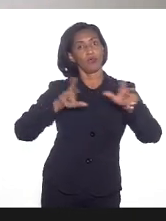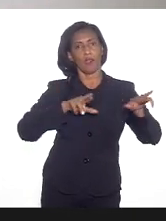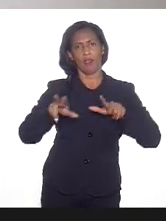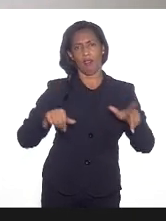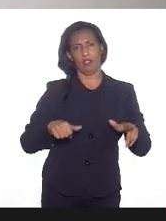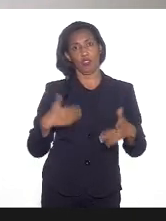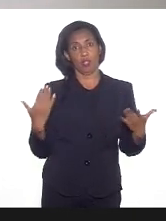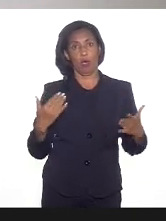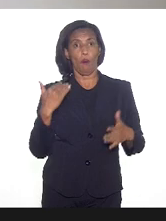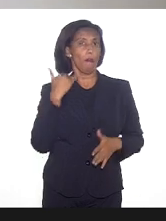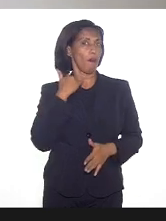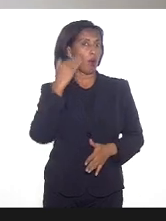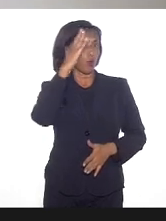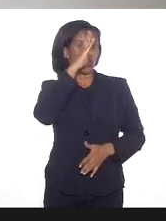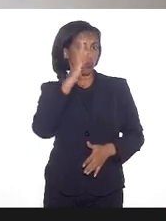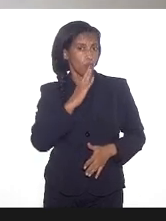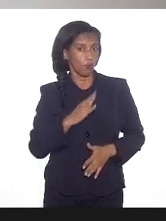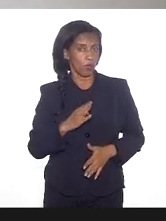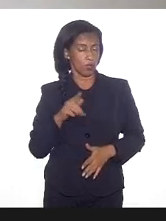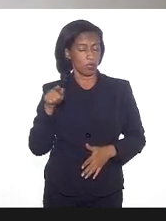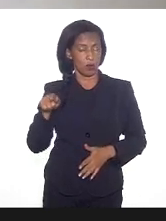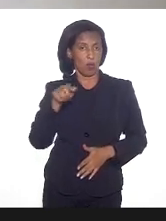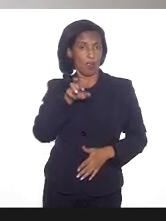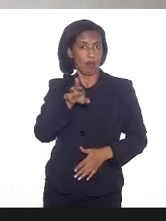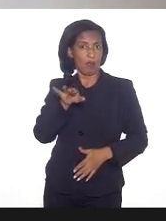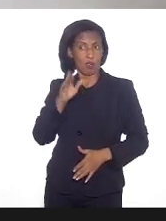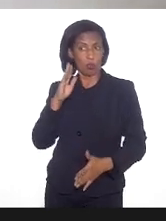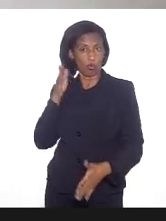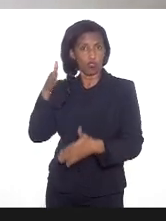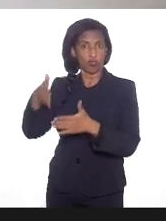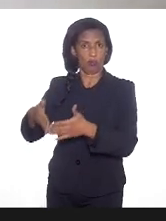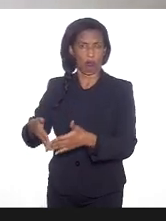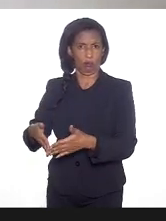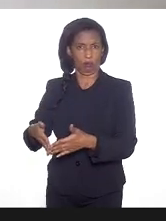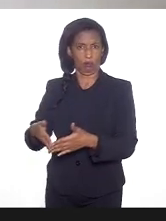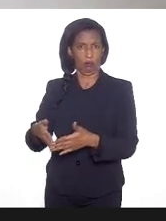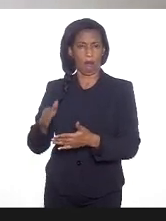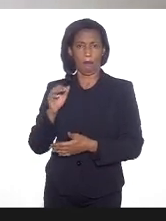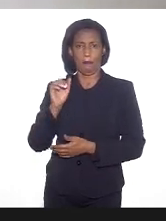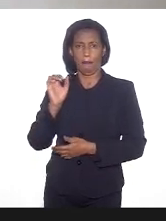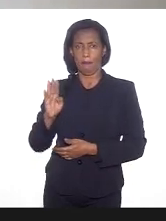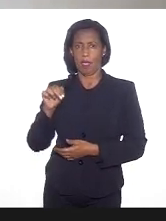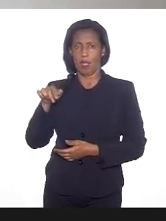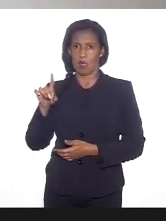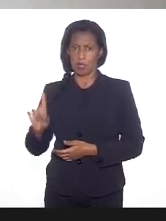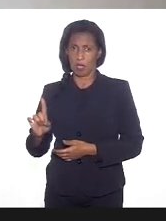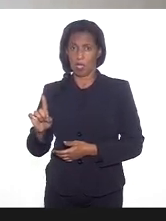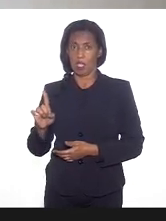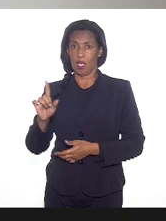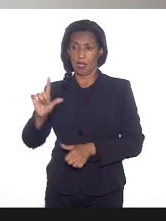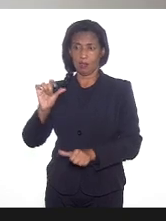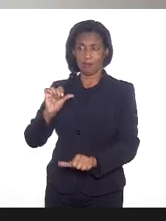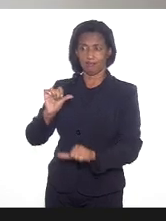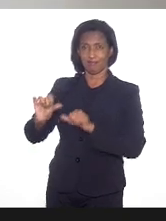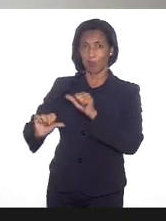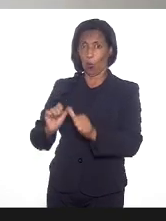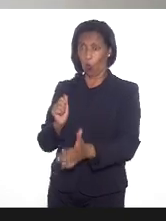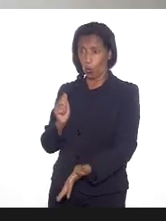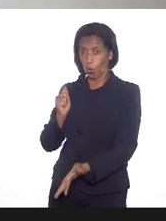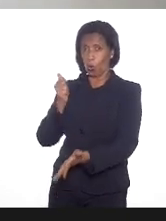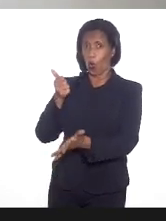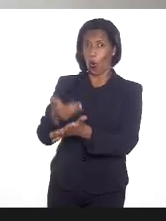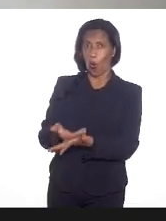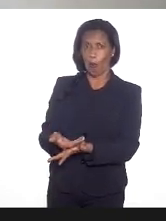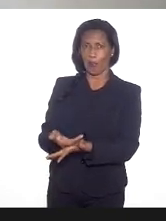do Brasil é o operador e credor diretamente. O Banco BNP Paribas se torna credor quando compra